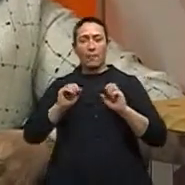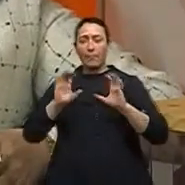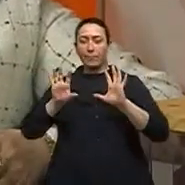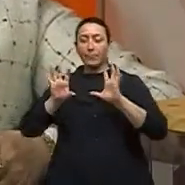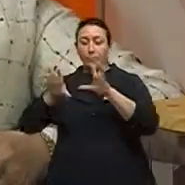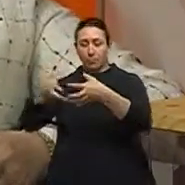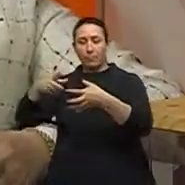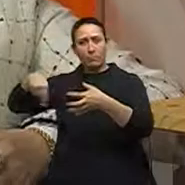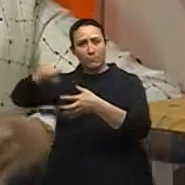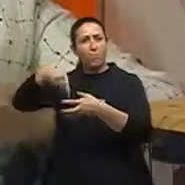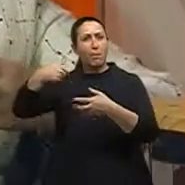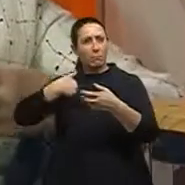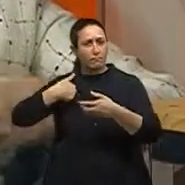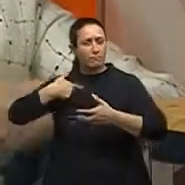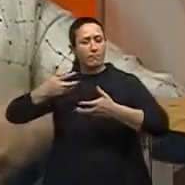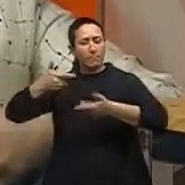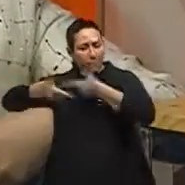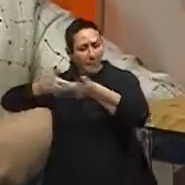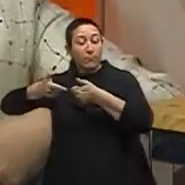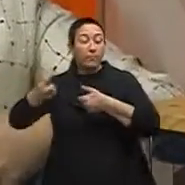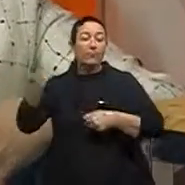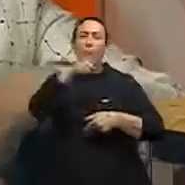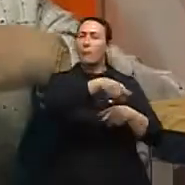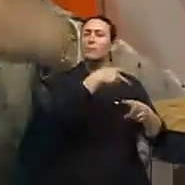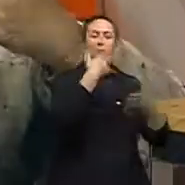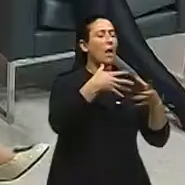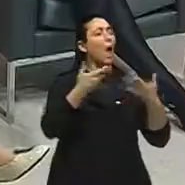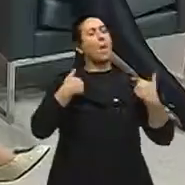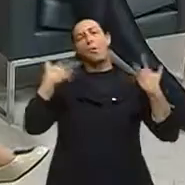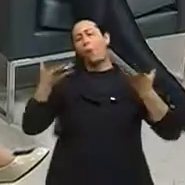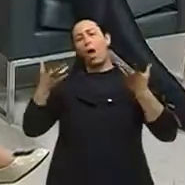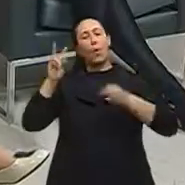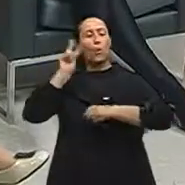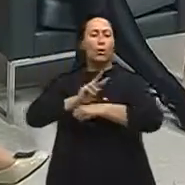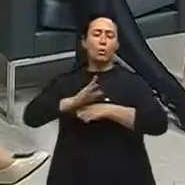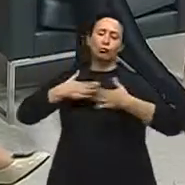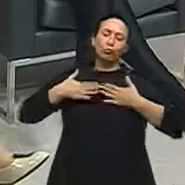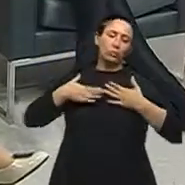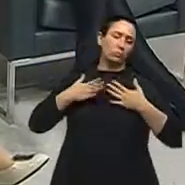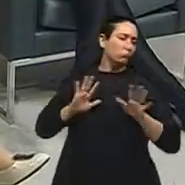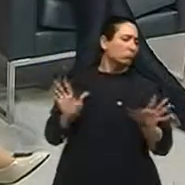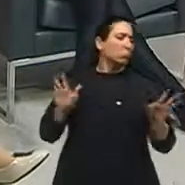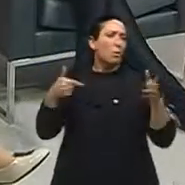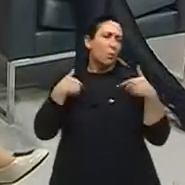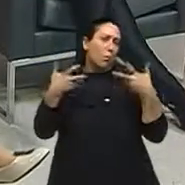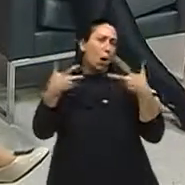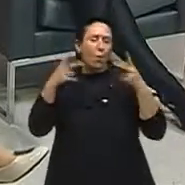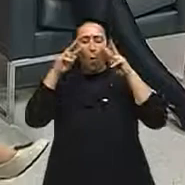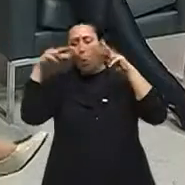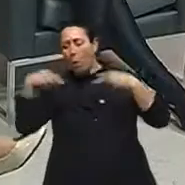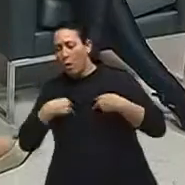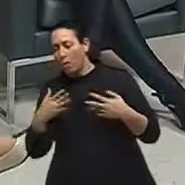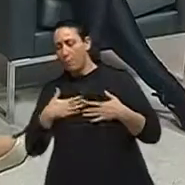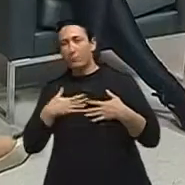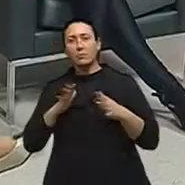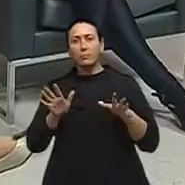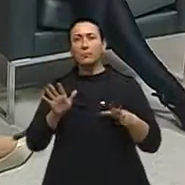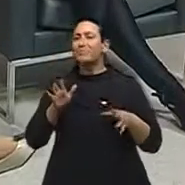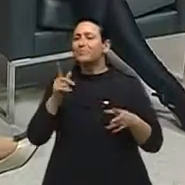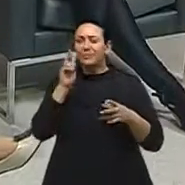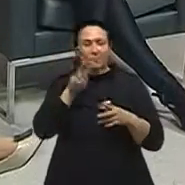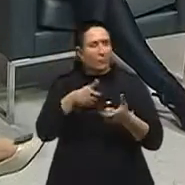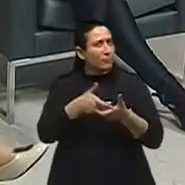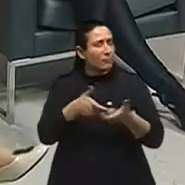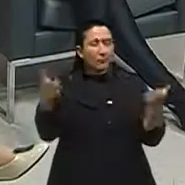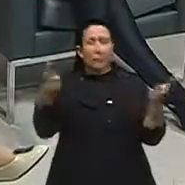pessoais eu quero agora dedicar mais tempo para mim eu quero viajar os mais velhos quero viajar sendo que viajar foi o